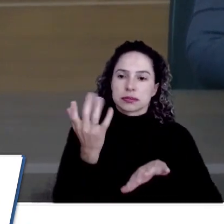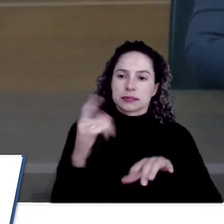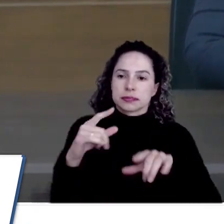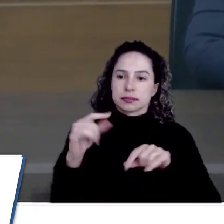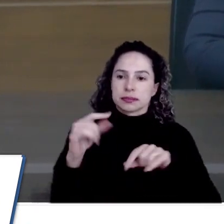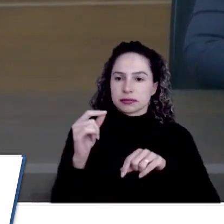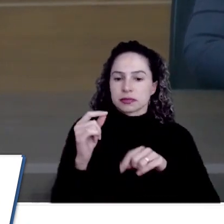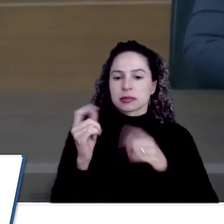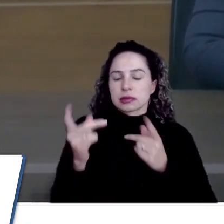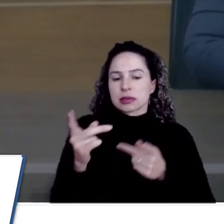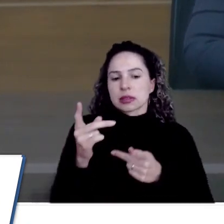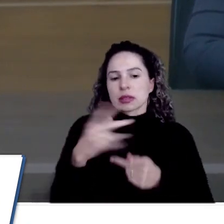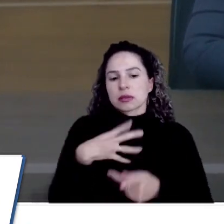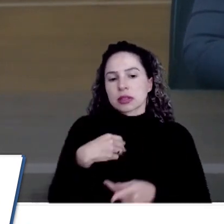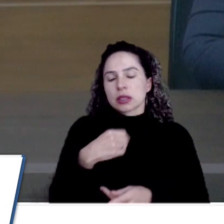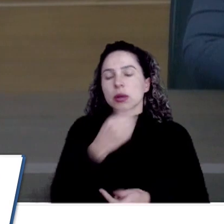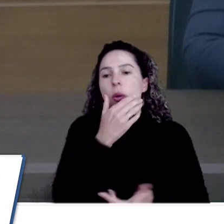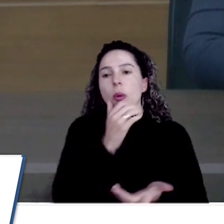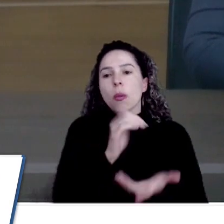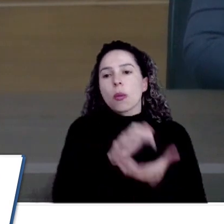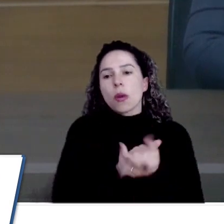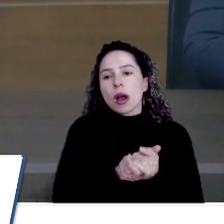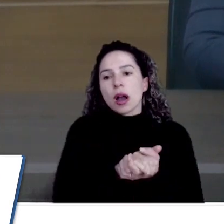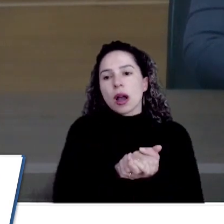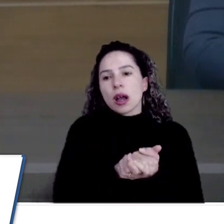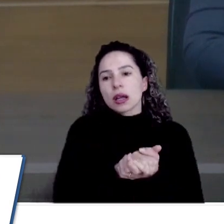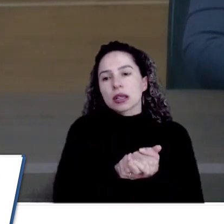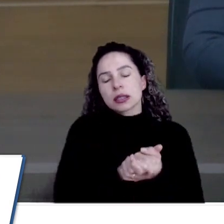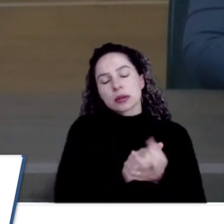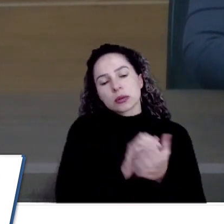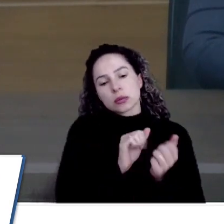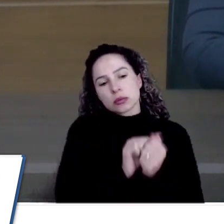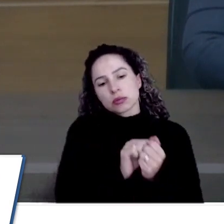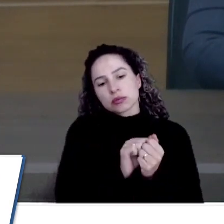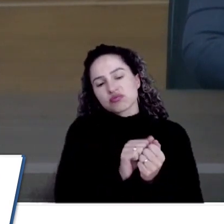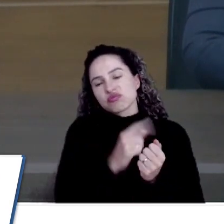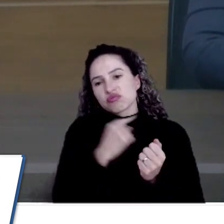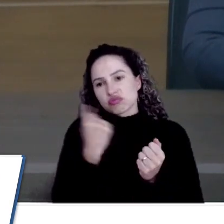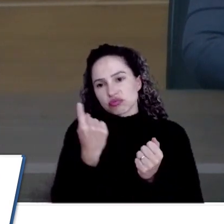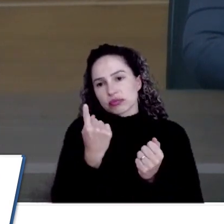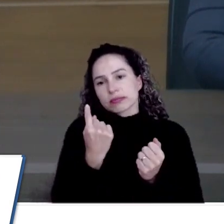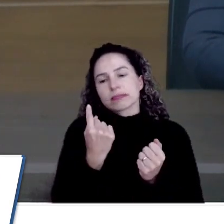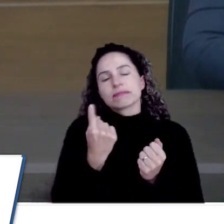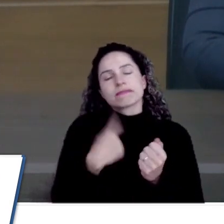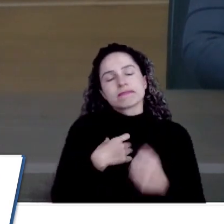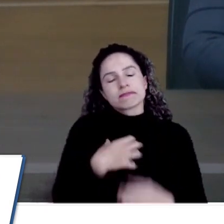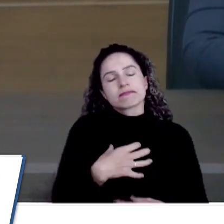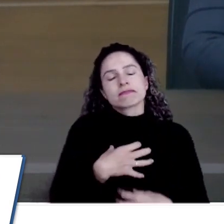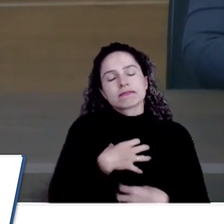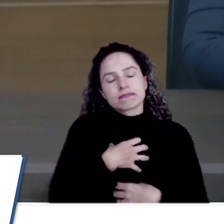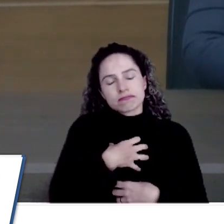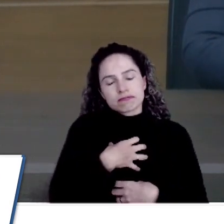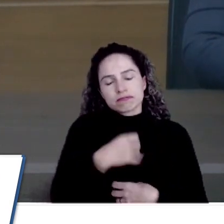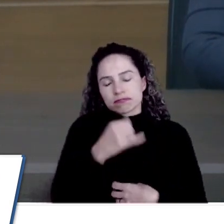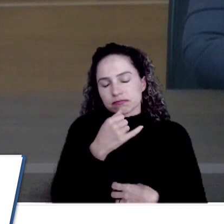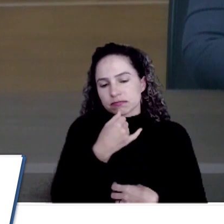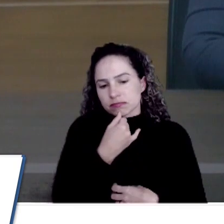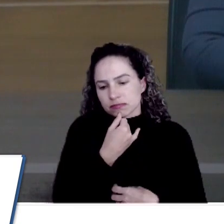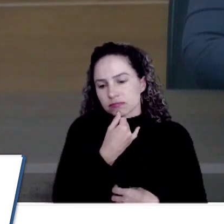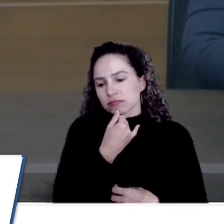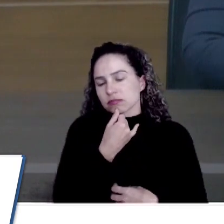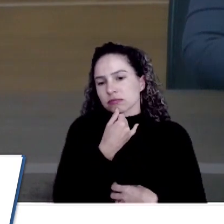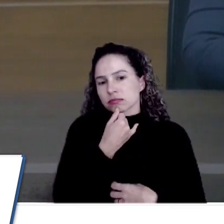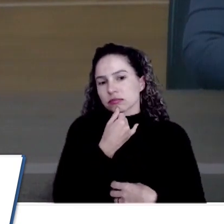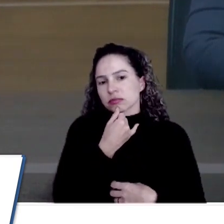filhos, perde o marido e companheiro. Mais uma perda inesperada e dolorosa que, apesar do